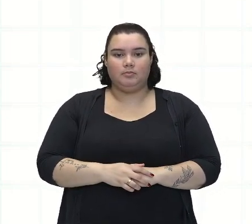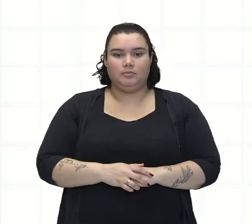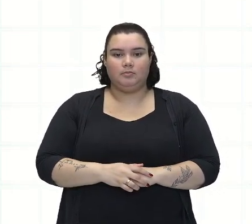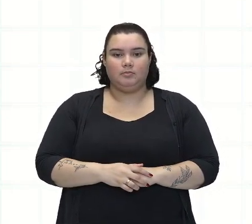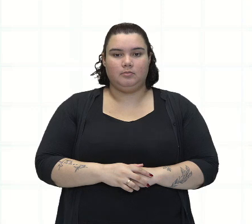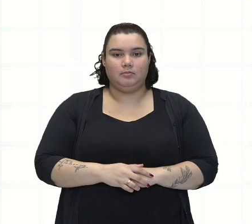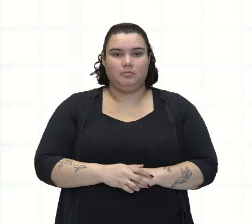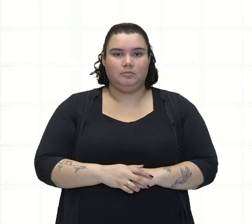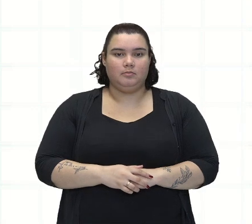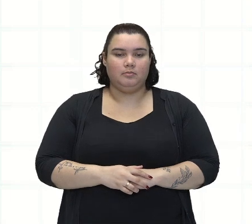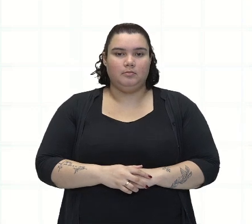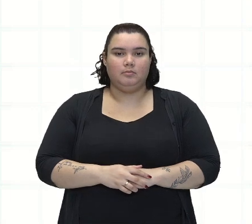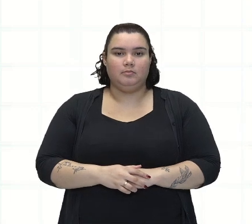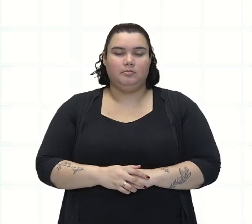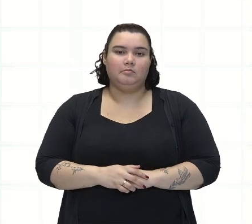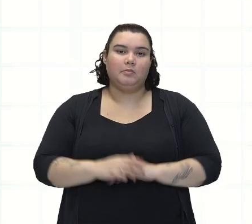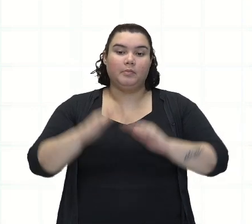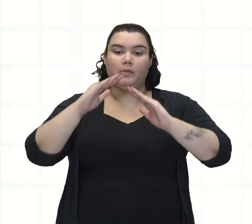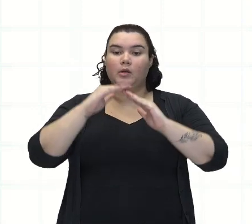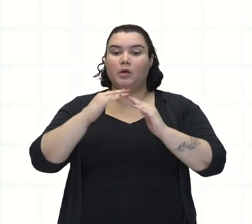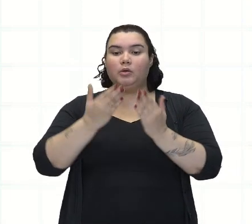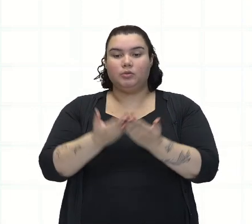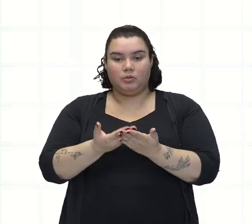na escola, né?